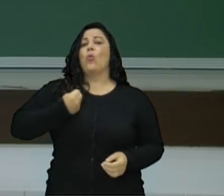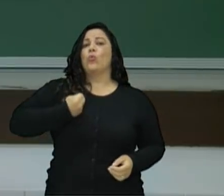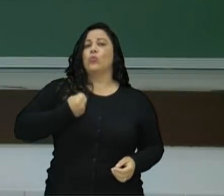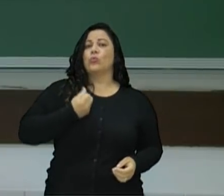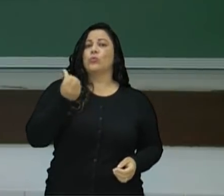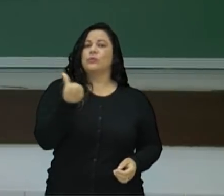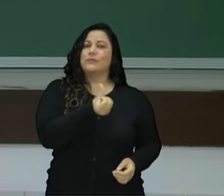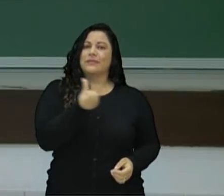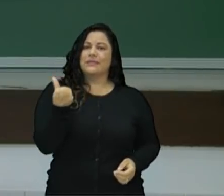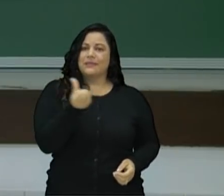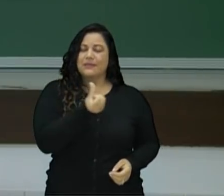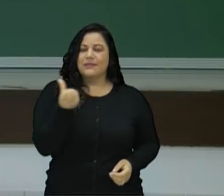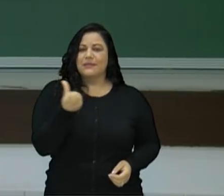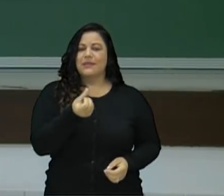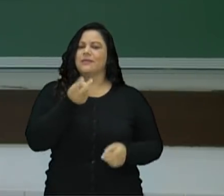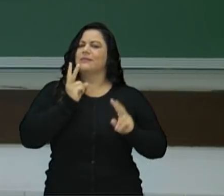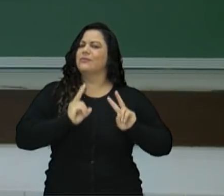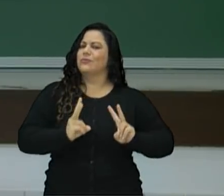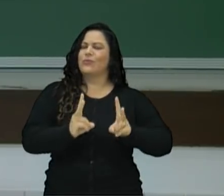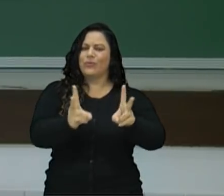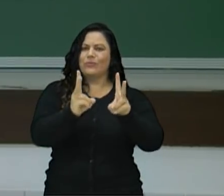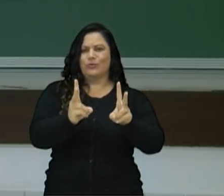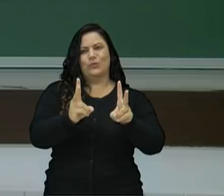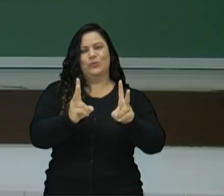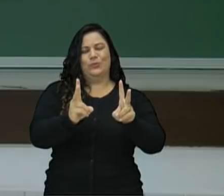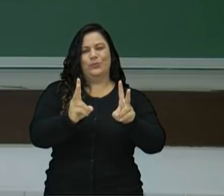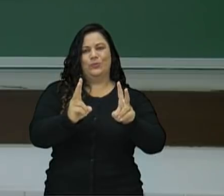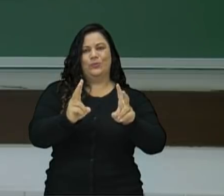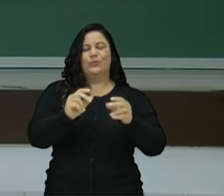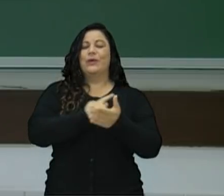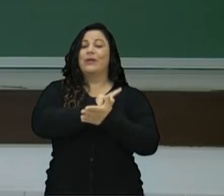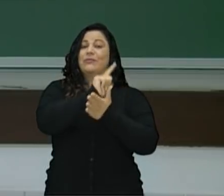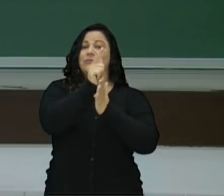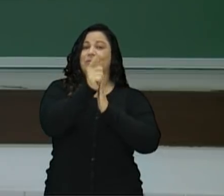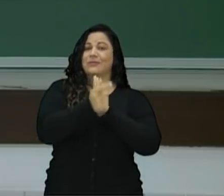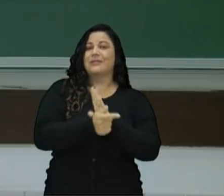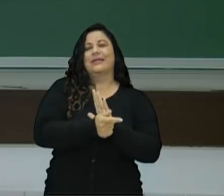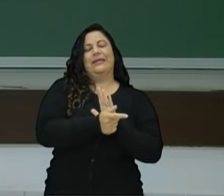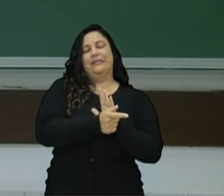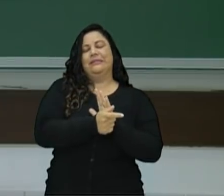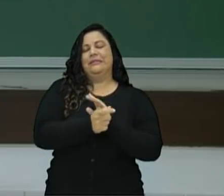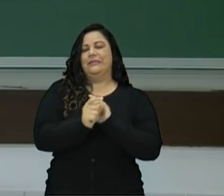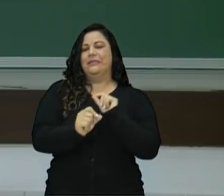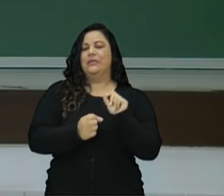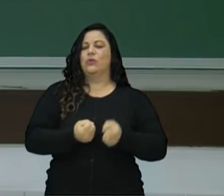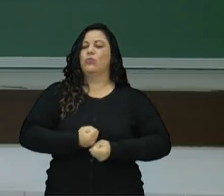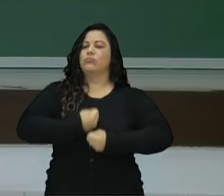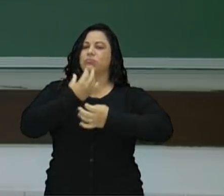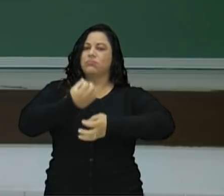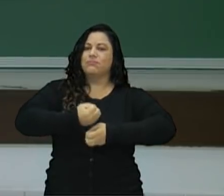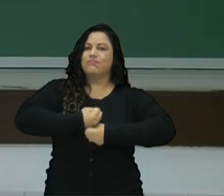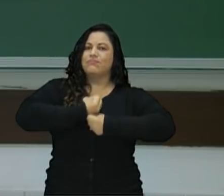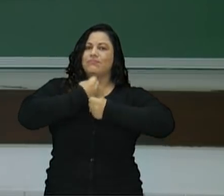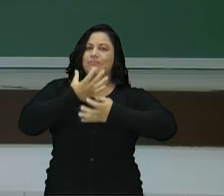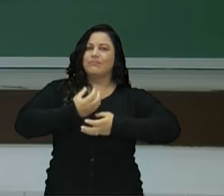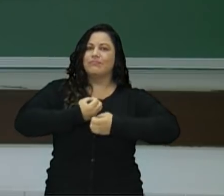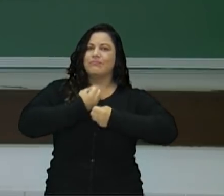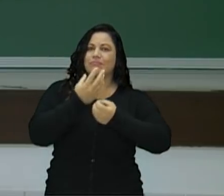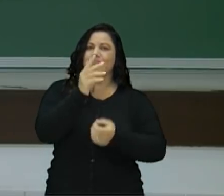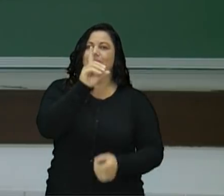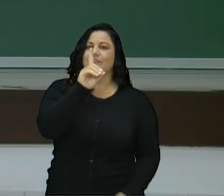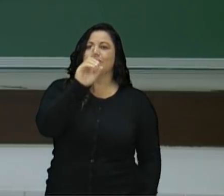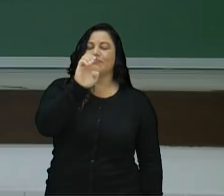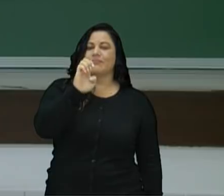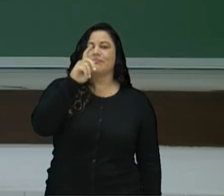com o gênero textual depoimento, mas a gente vai dar uma nova abordagem, uma diferente perspectiva, para a gente aprender aí